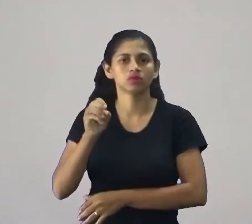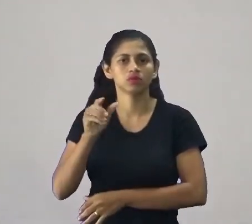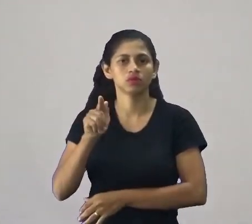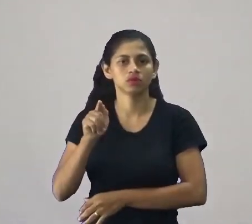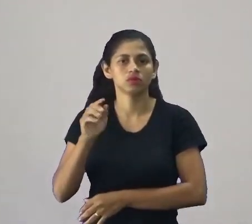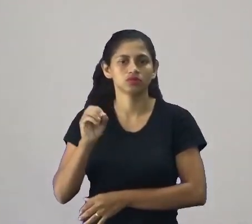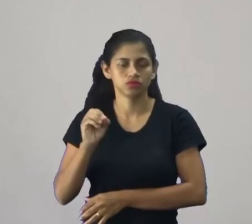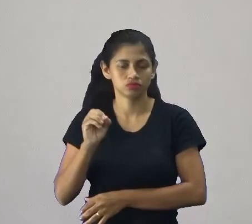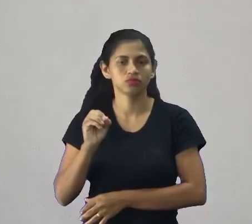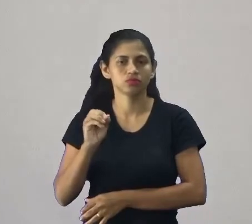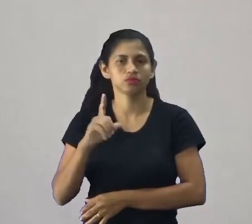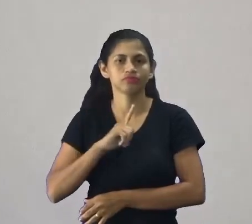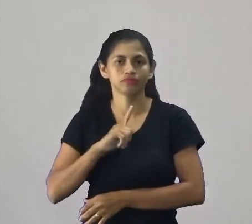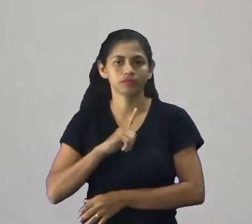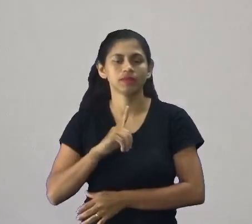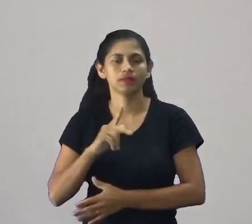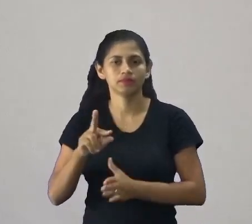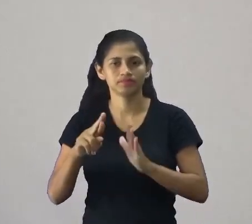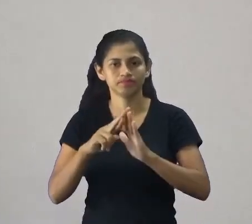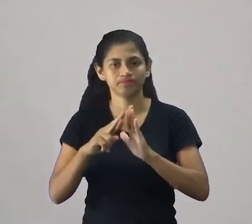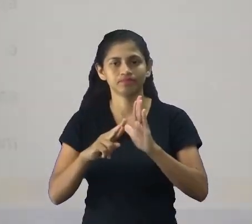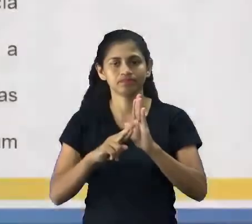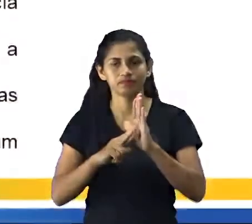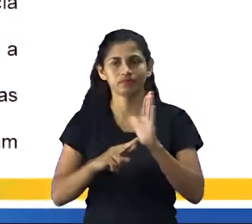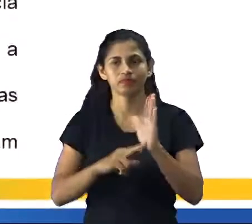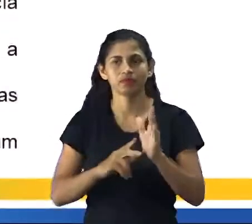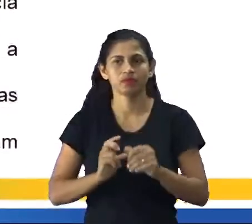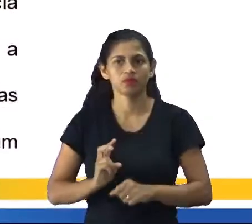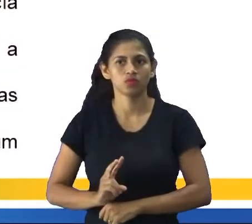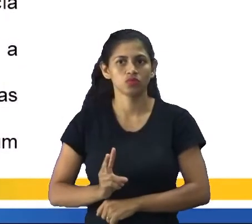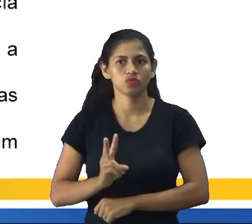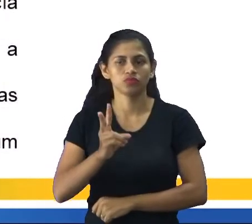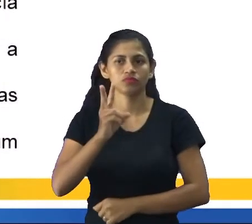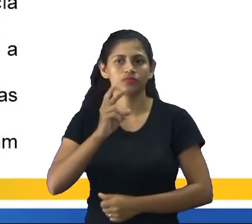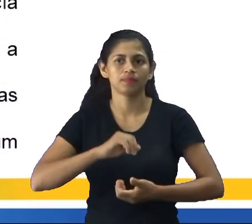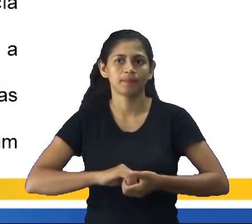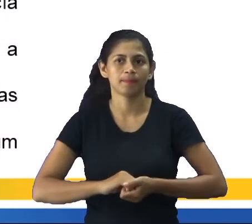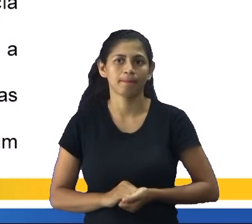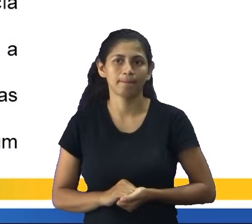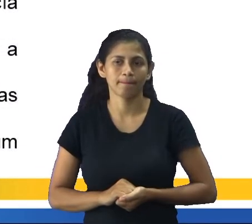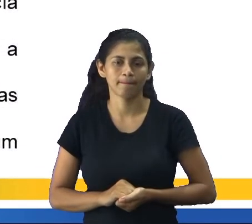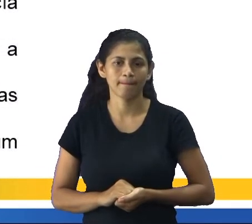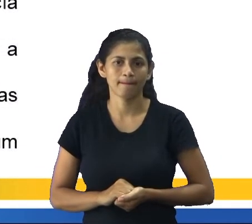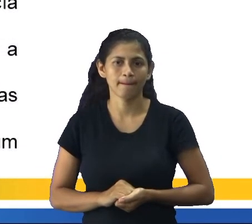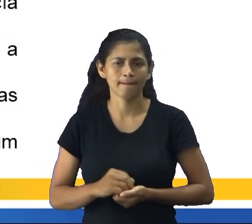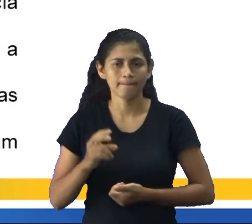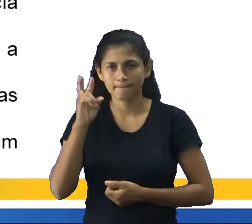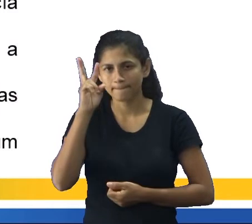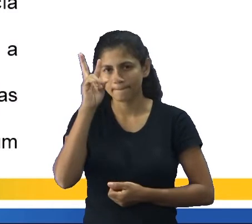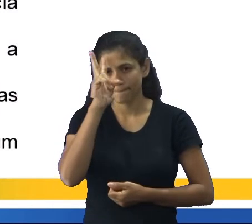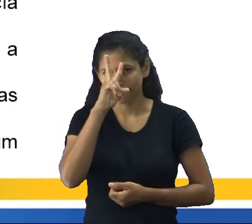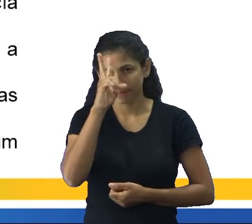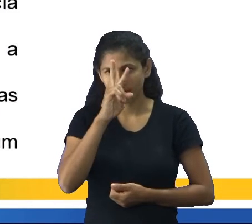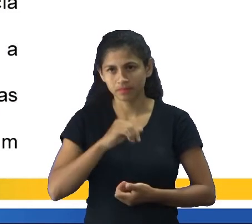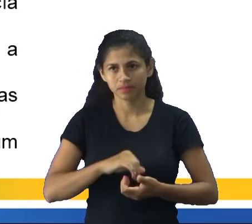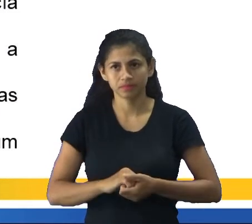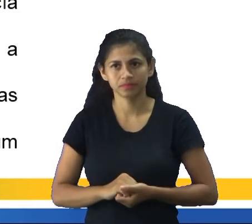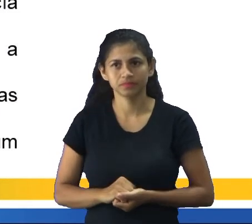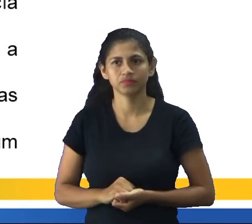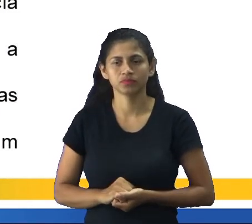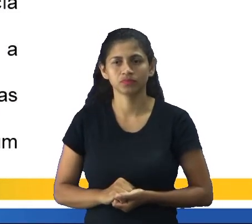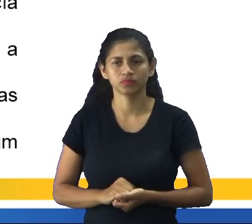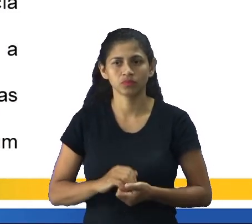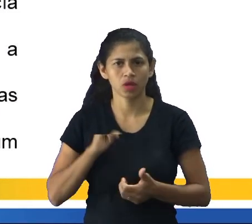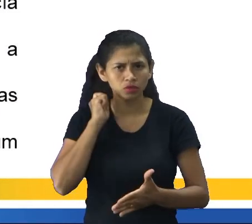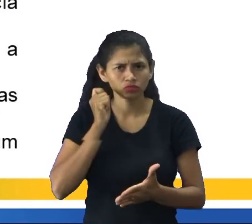tem regra. Então, já que a regra é essa, vamos seguir para mais uma. Lembrando, primeiro comando, deixa eu ver ali o